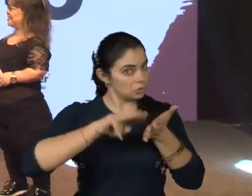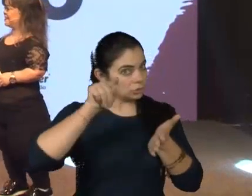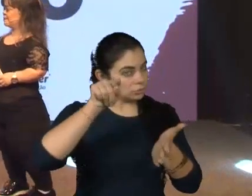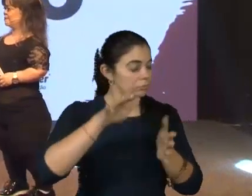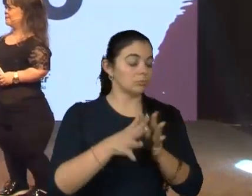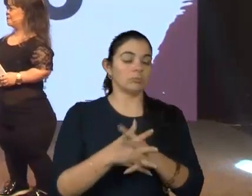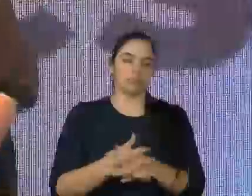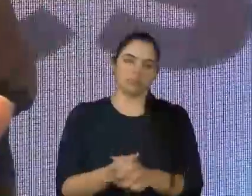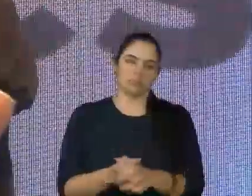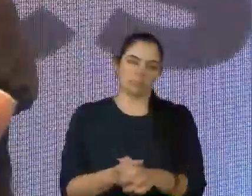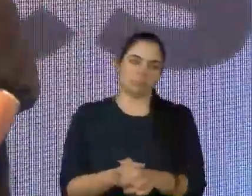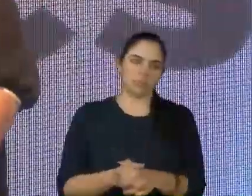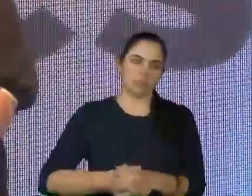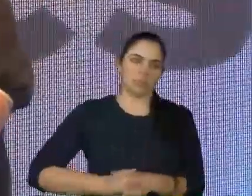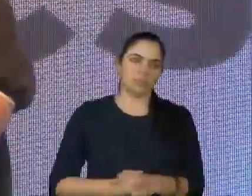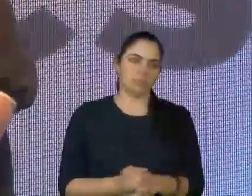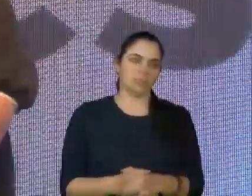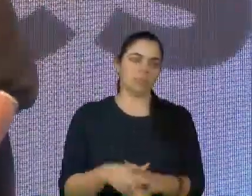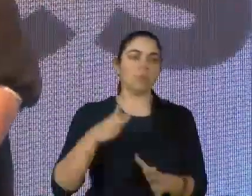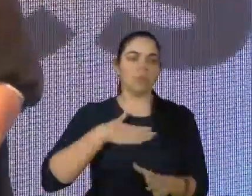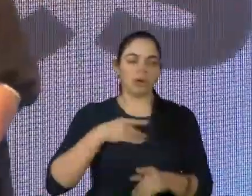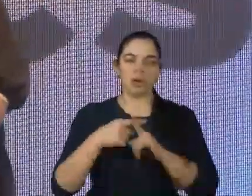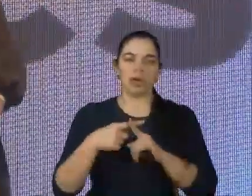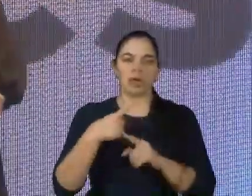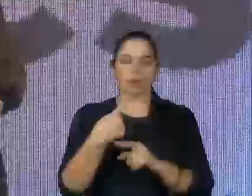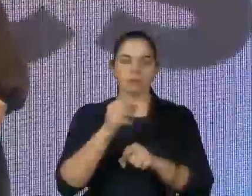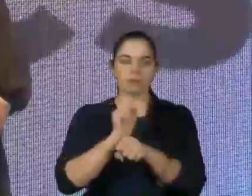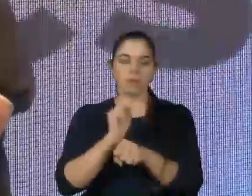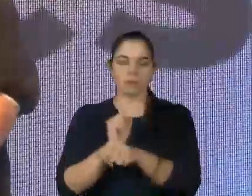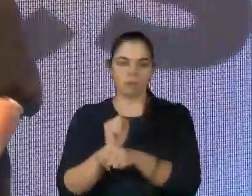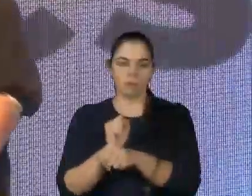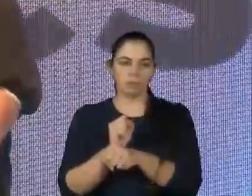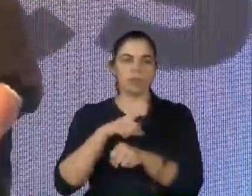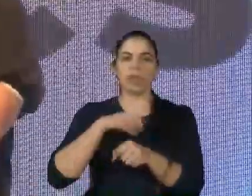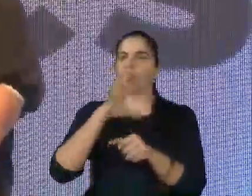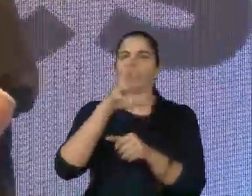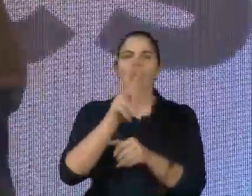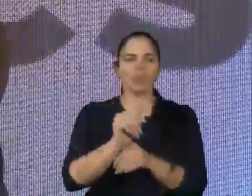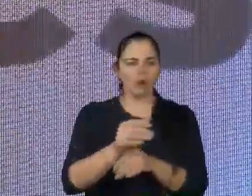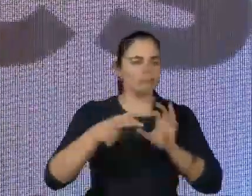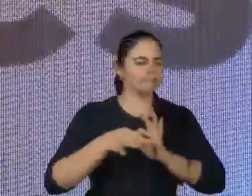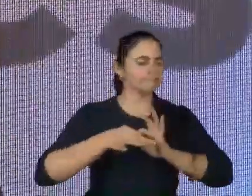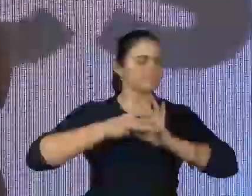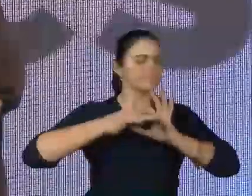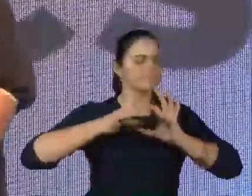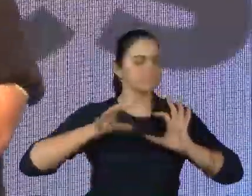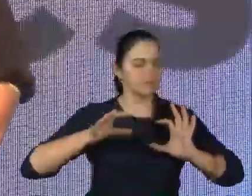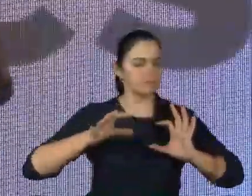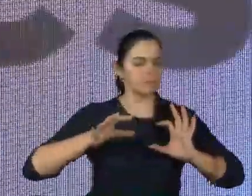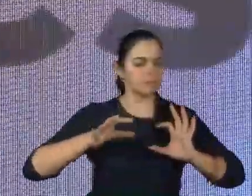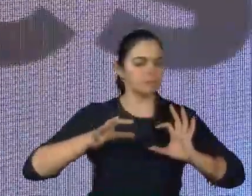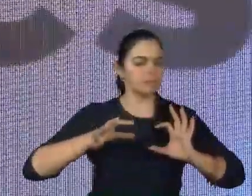né? Então, que assim, eu espero que todos fiquem à vontade, né?